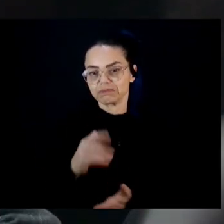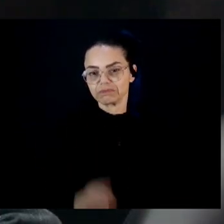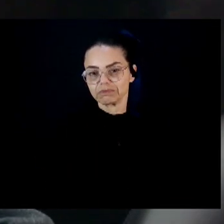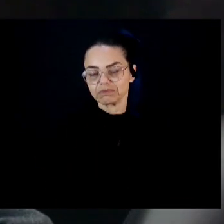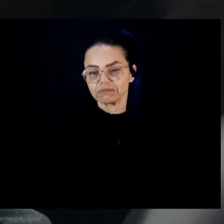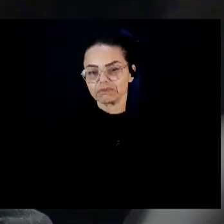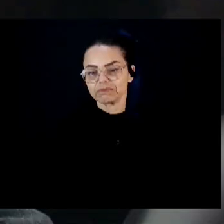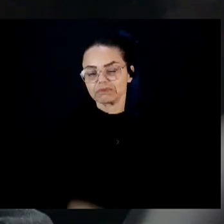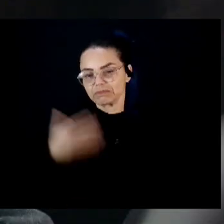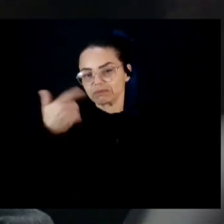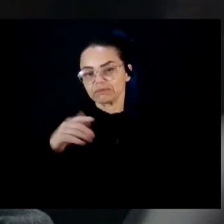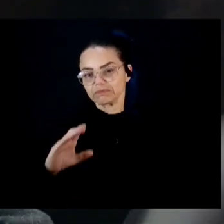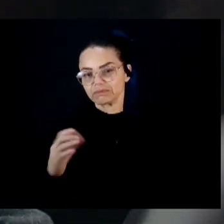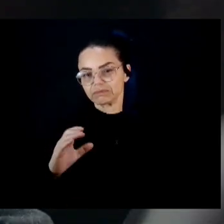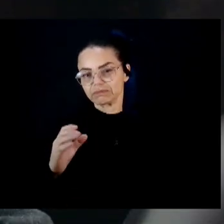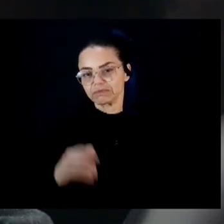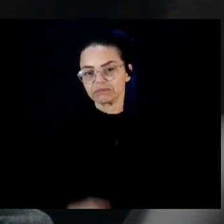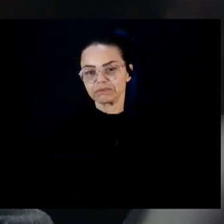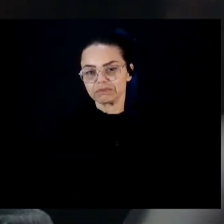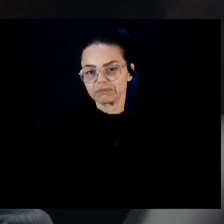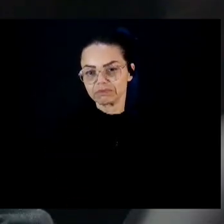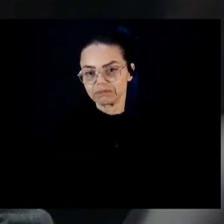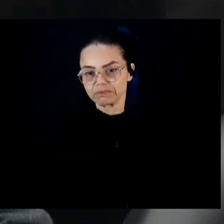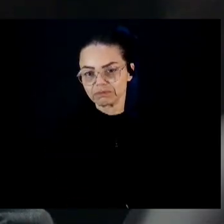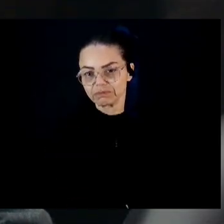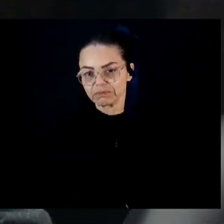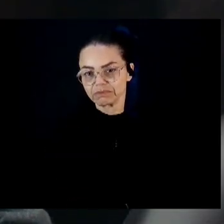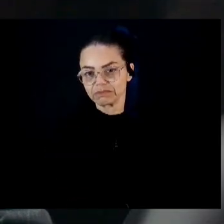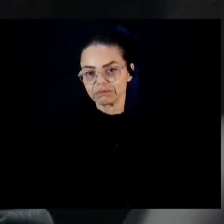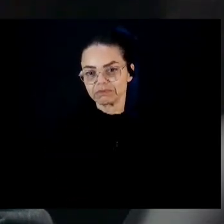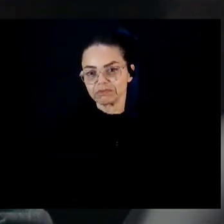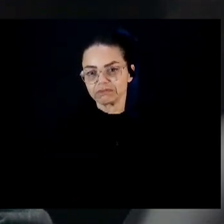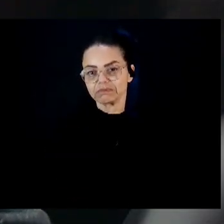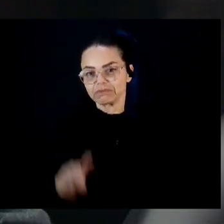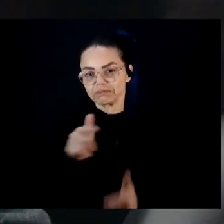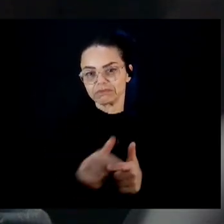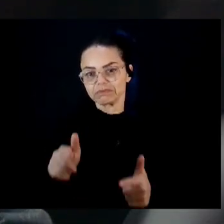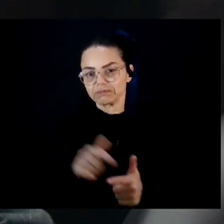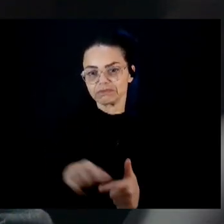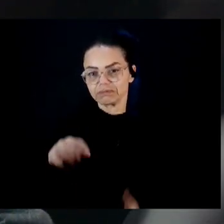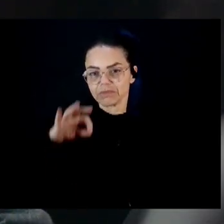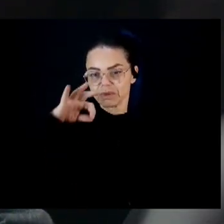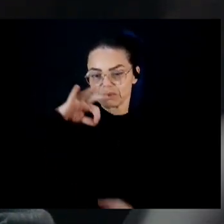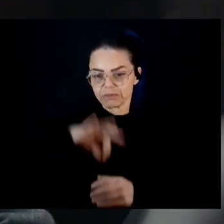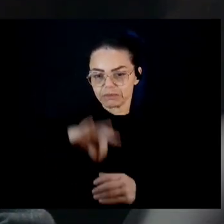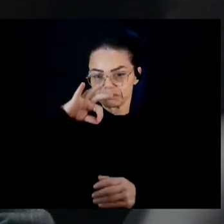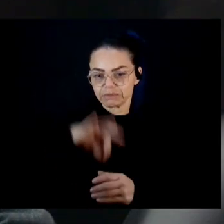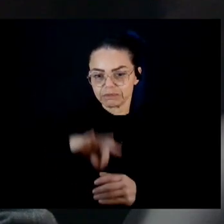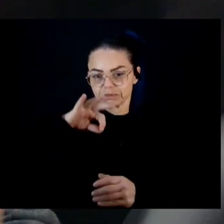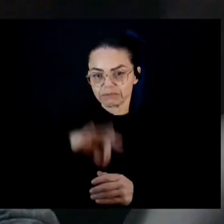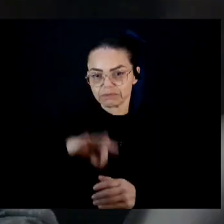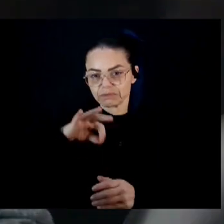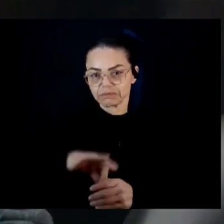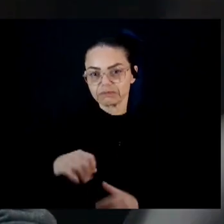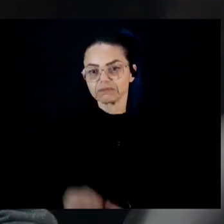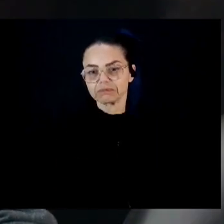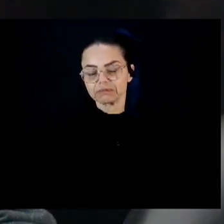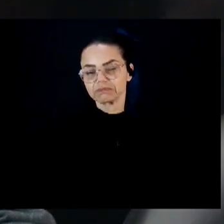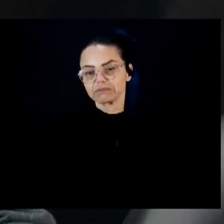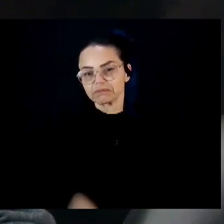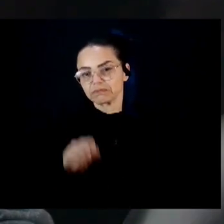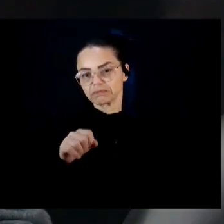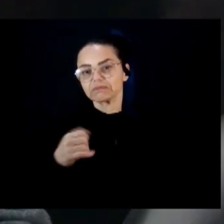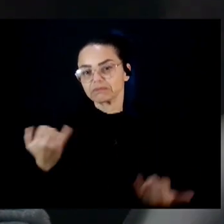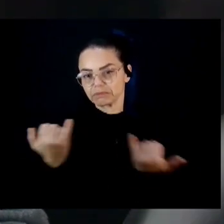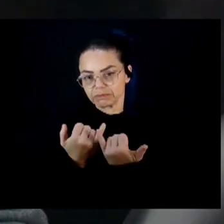comprovação científica, né? Então, assim, o problema dos chás no excesso, ele pode sim levar ao